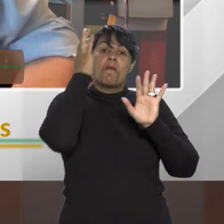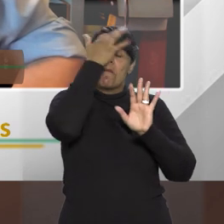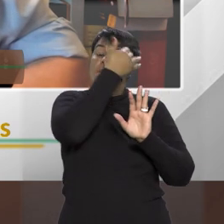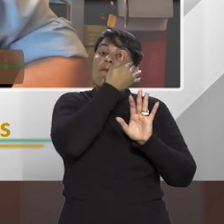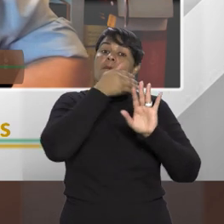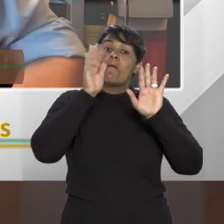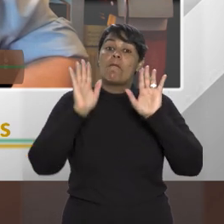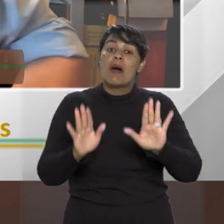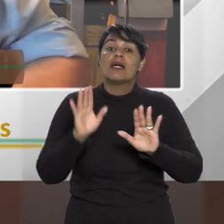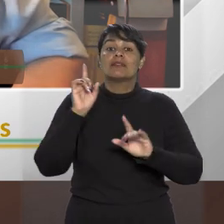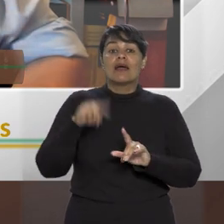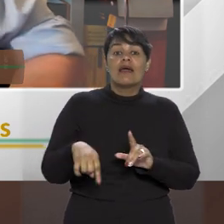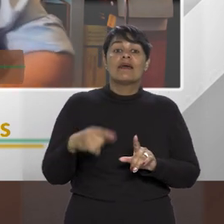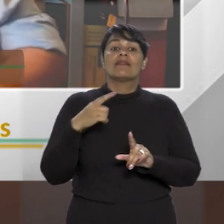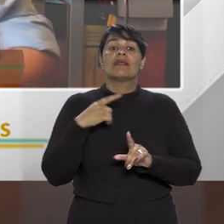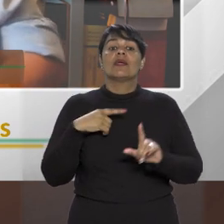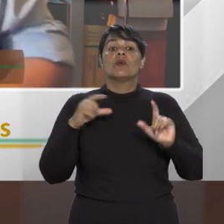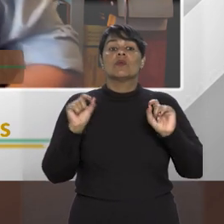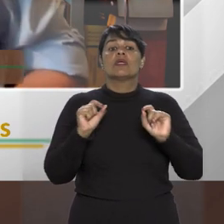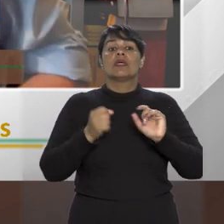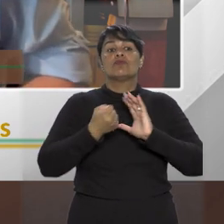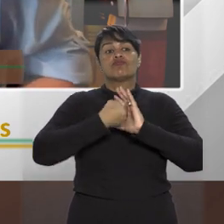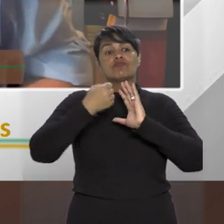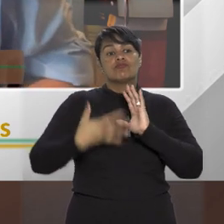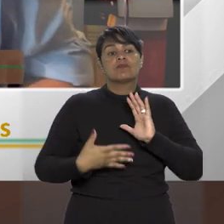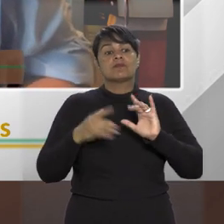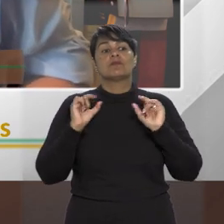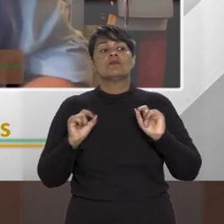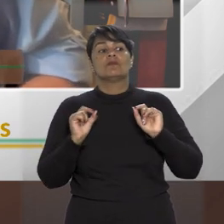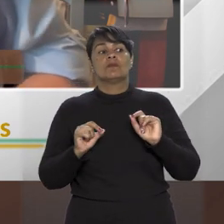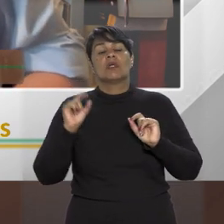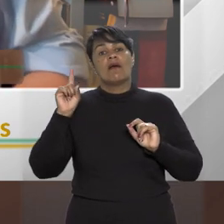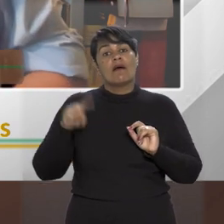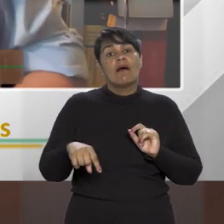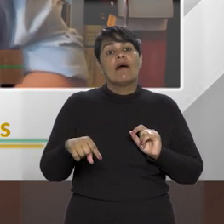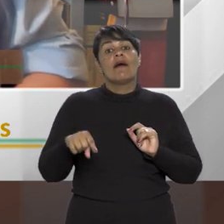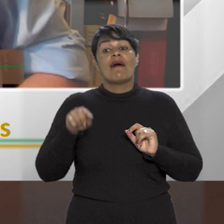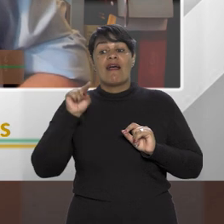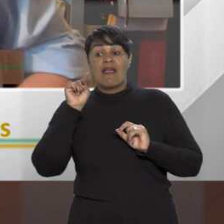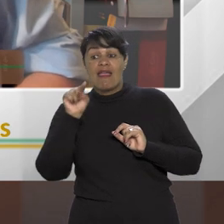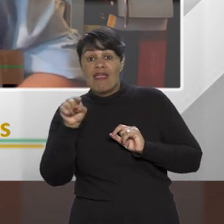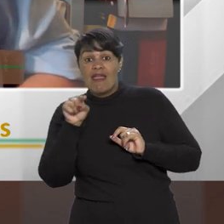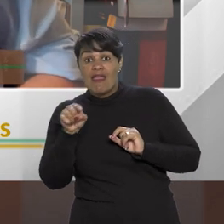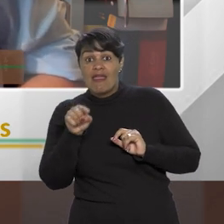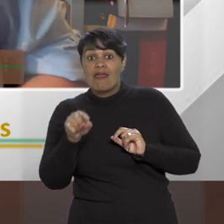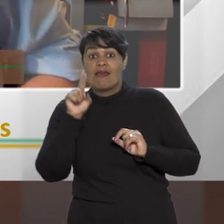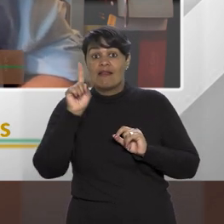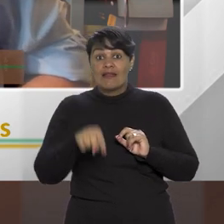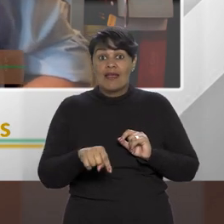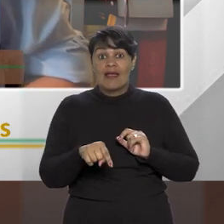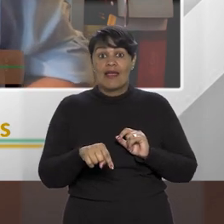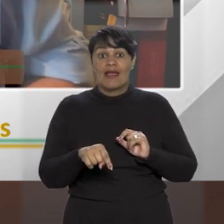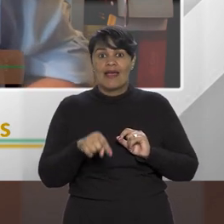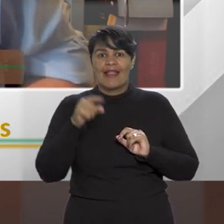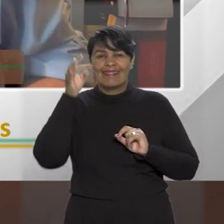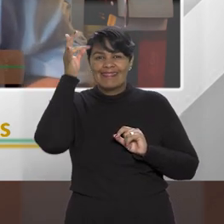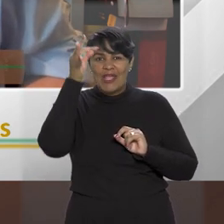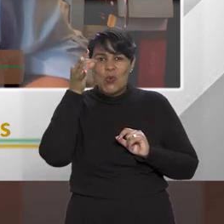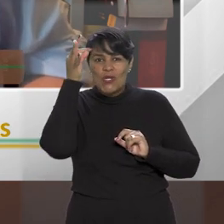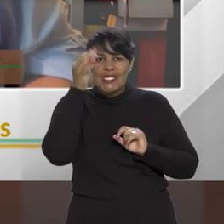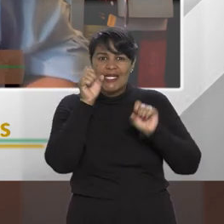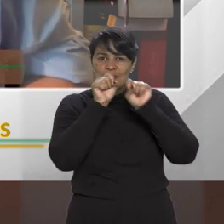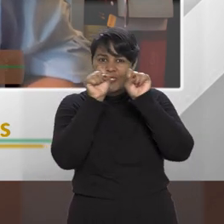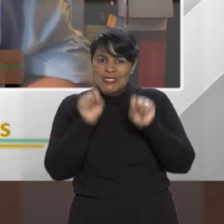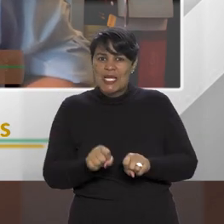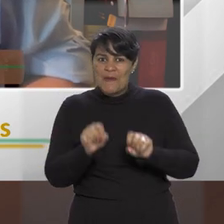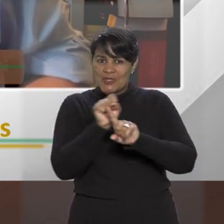Ele é aquilo que a teoria dos sistemas sociais chama de sistema auto-organizado. O que é